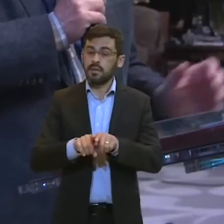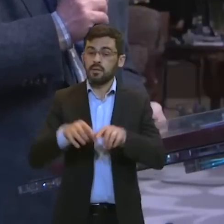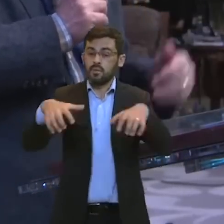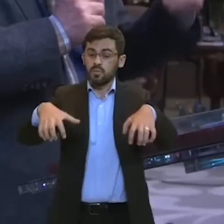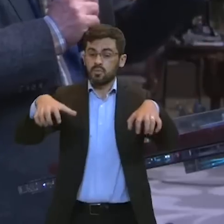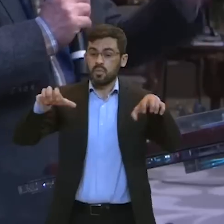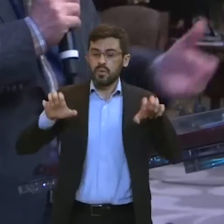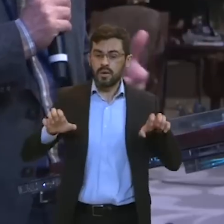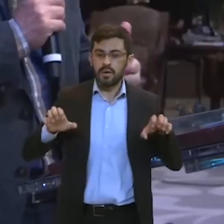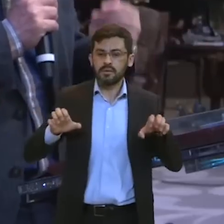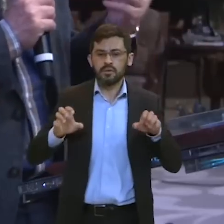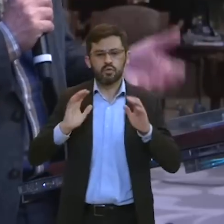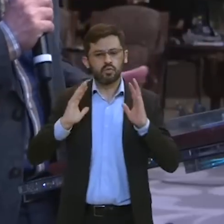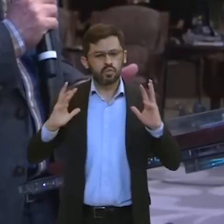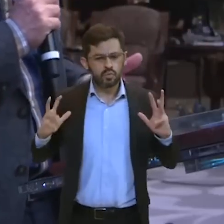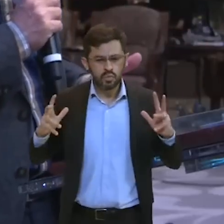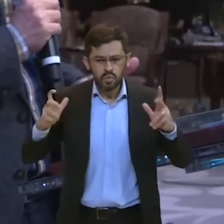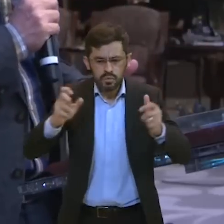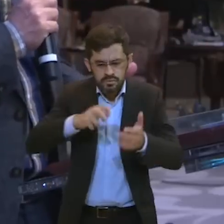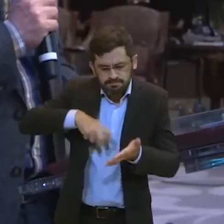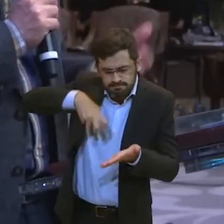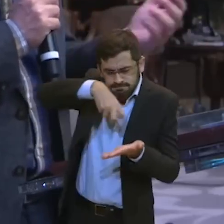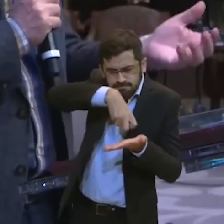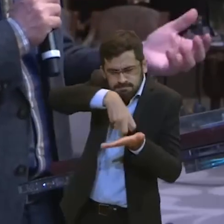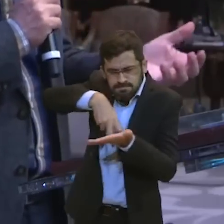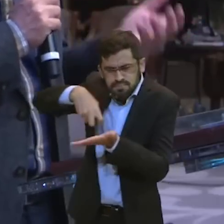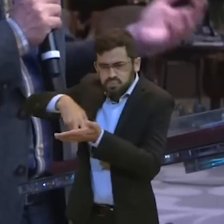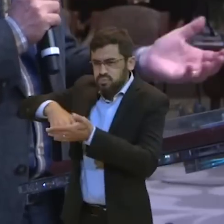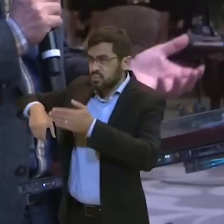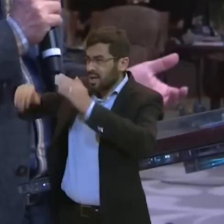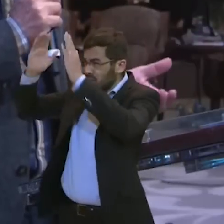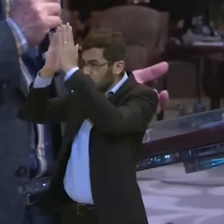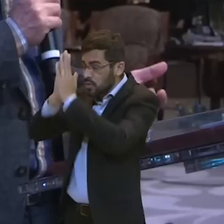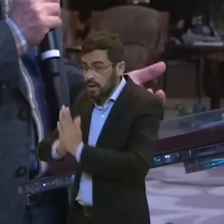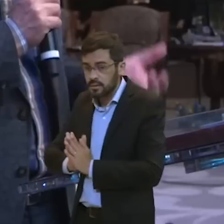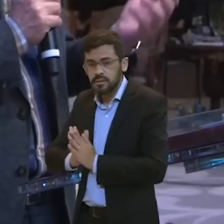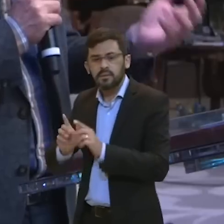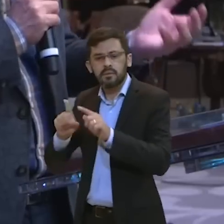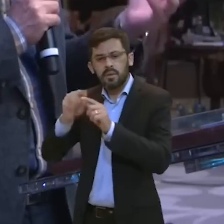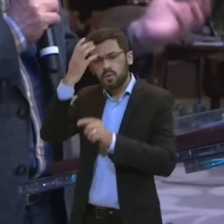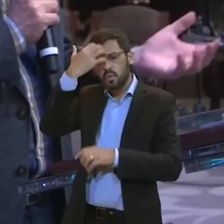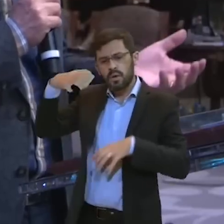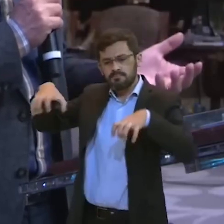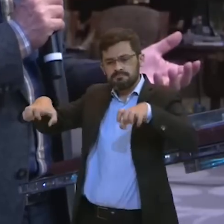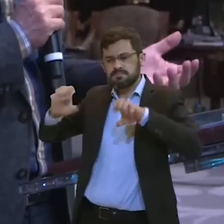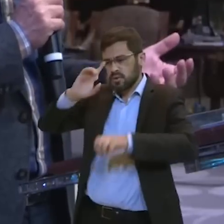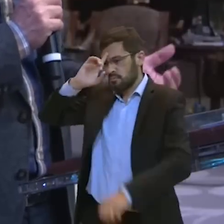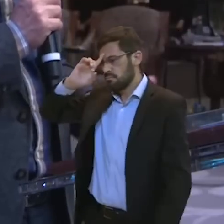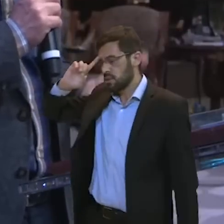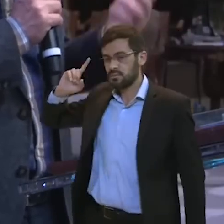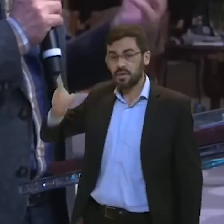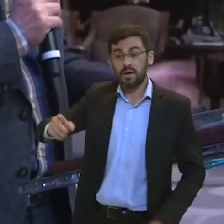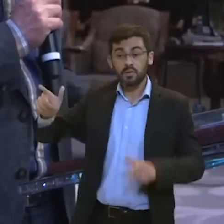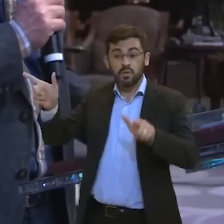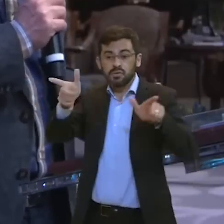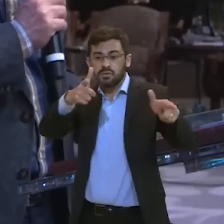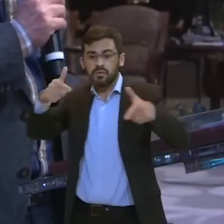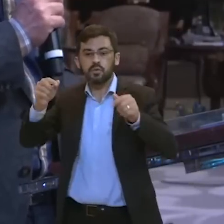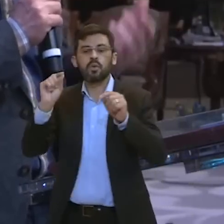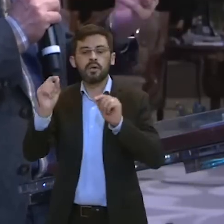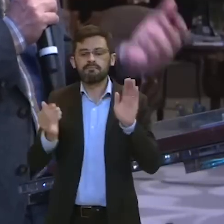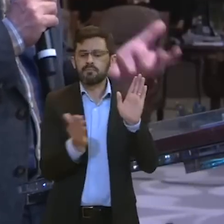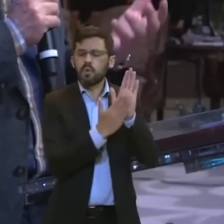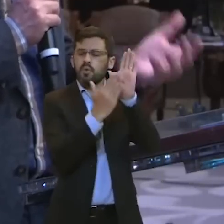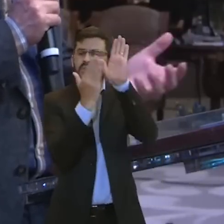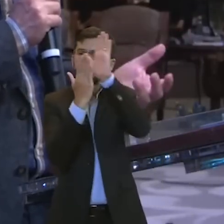os presentes ajoelharam-se e adoraram. E o rei Ezequias e seus oficiais ordenaram aos levitas que louvassem